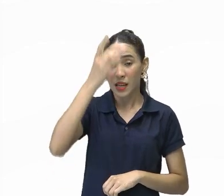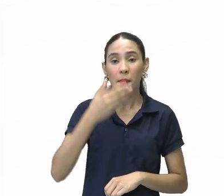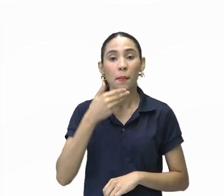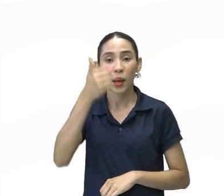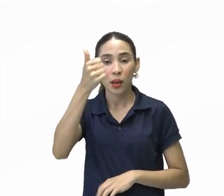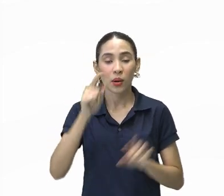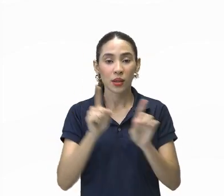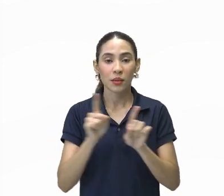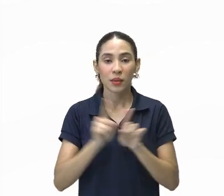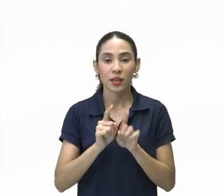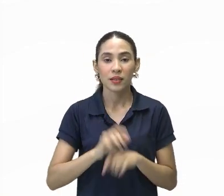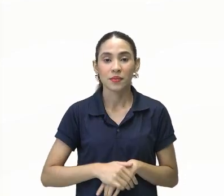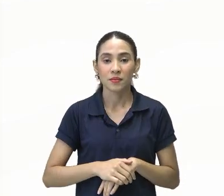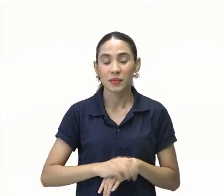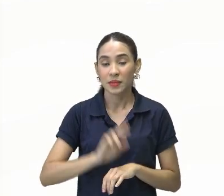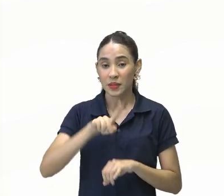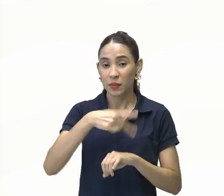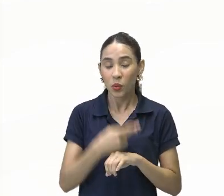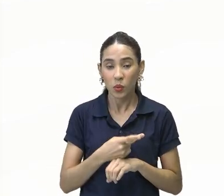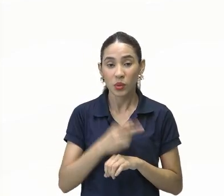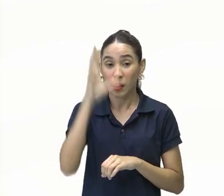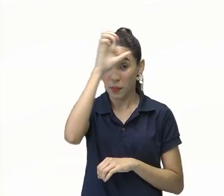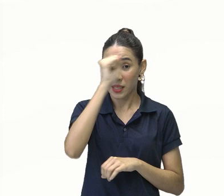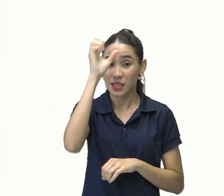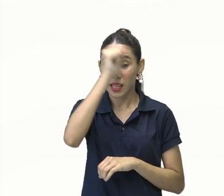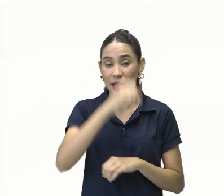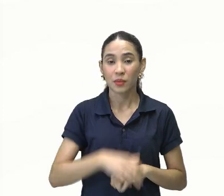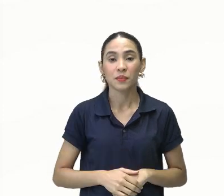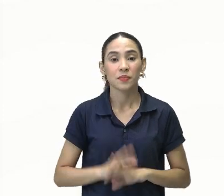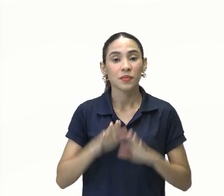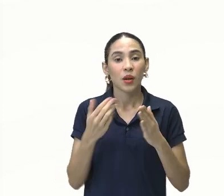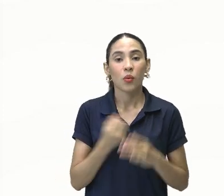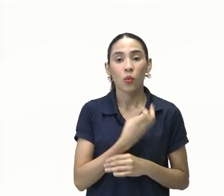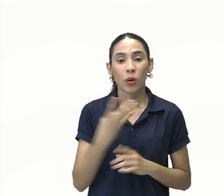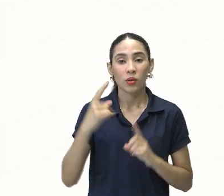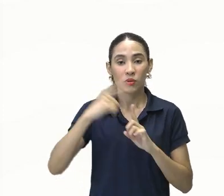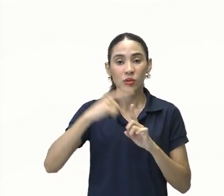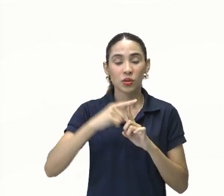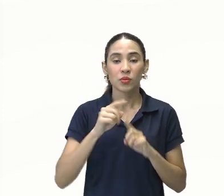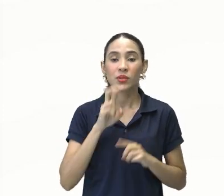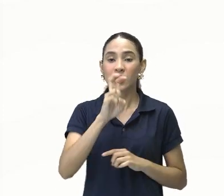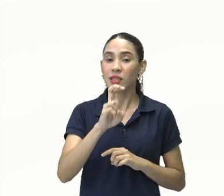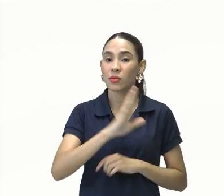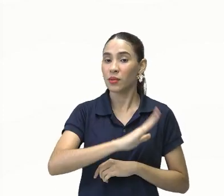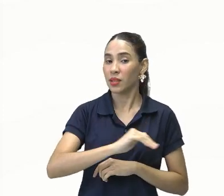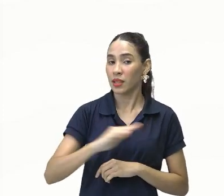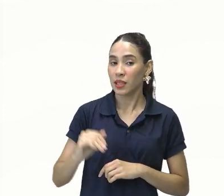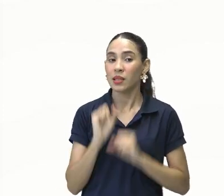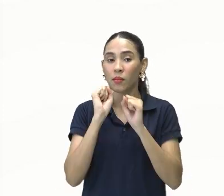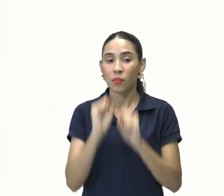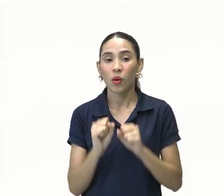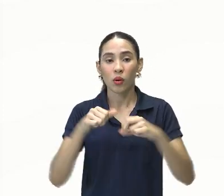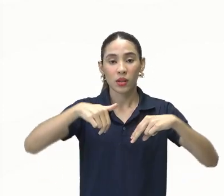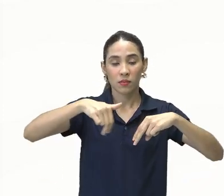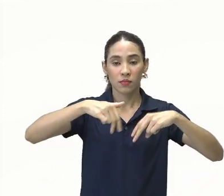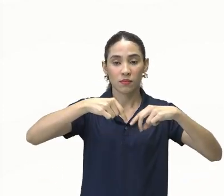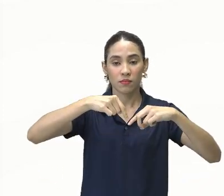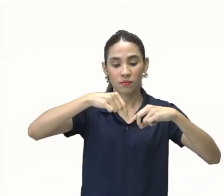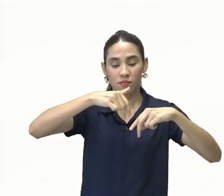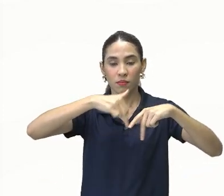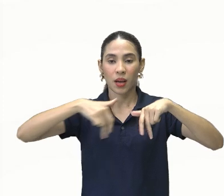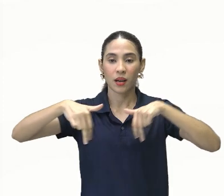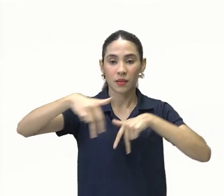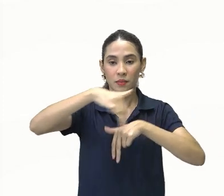ainda mais aqui o nosso aprendizado. Então, de quantos modos 5 crianças podem formar uma roda